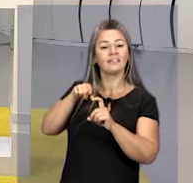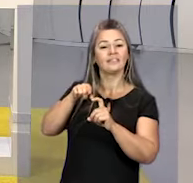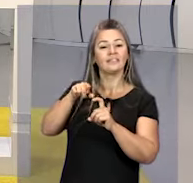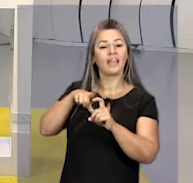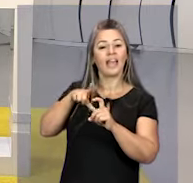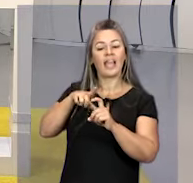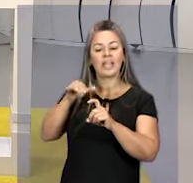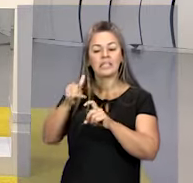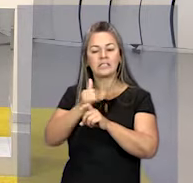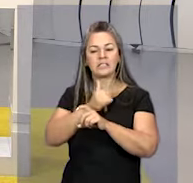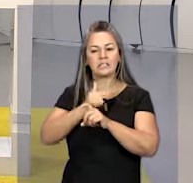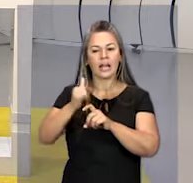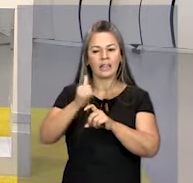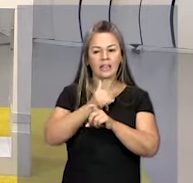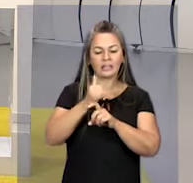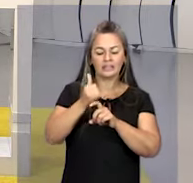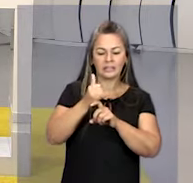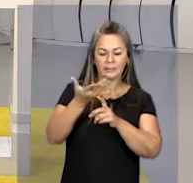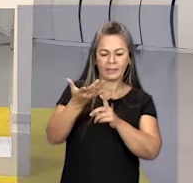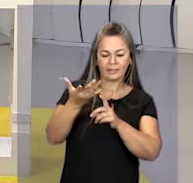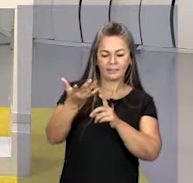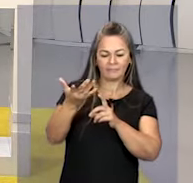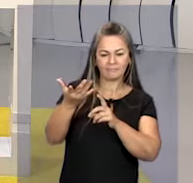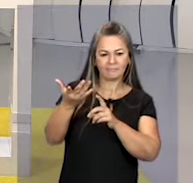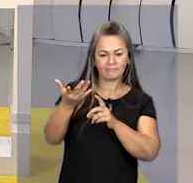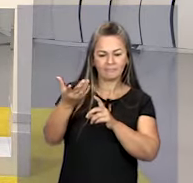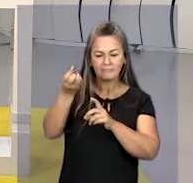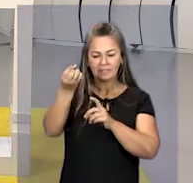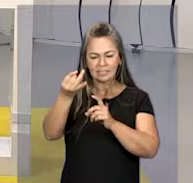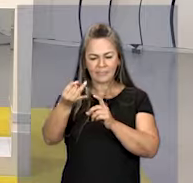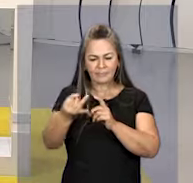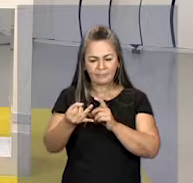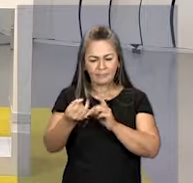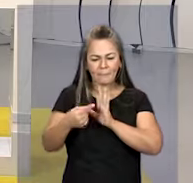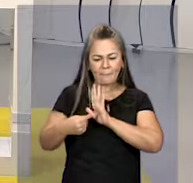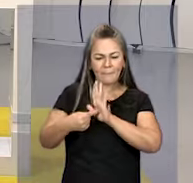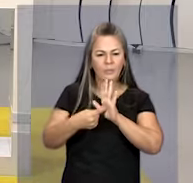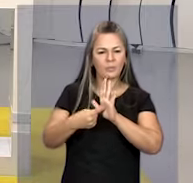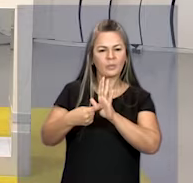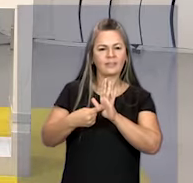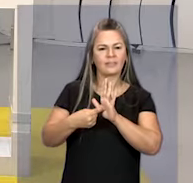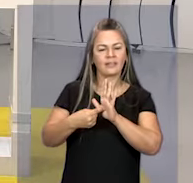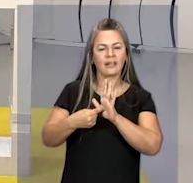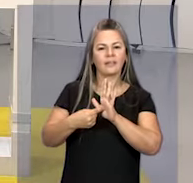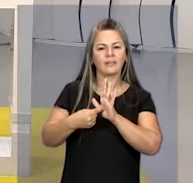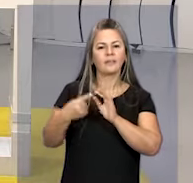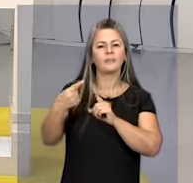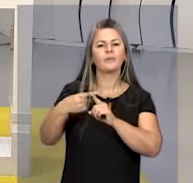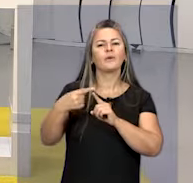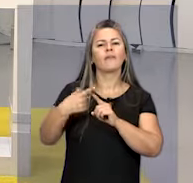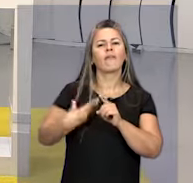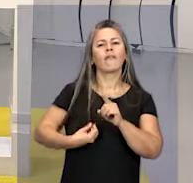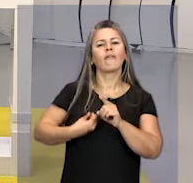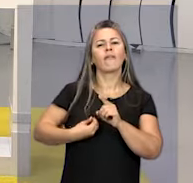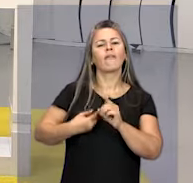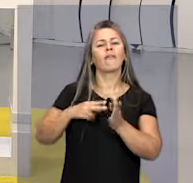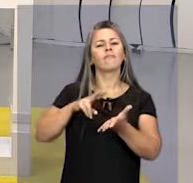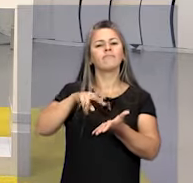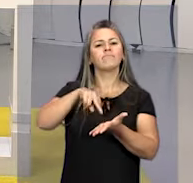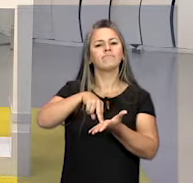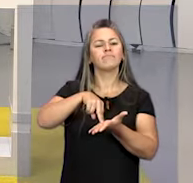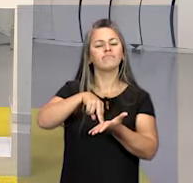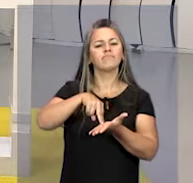das pessoas, ajudando as pessoas a pensarem por que o ser humano existe, por que as pessoas agem